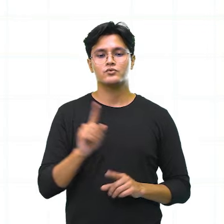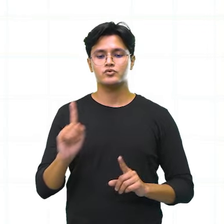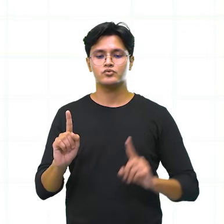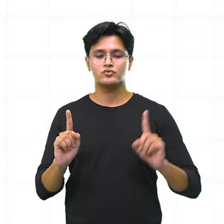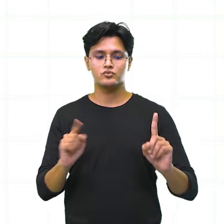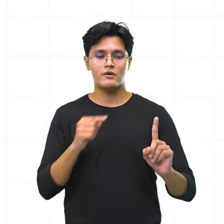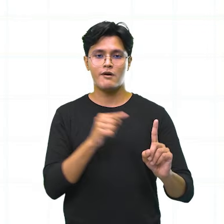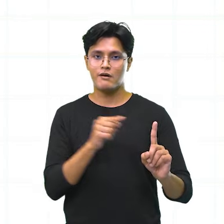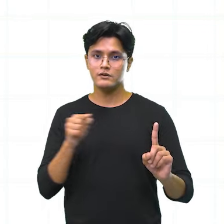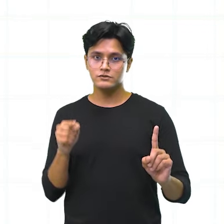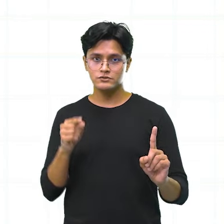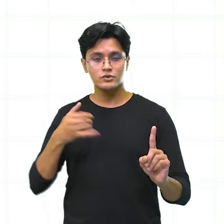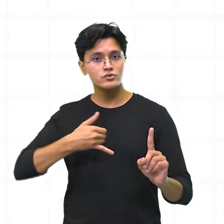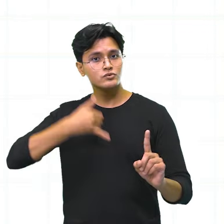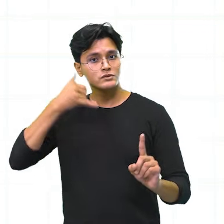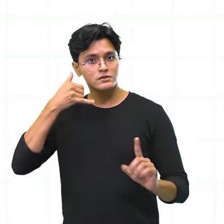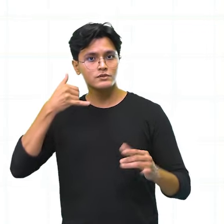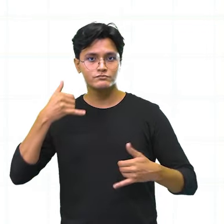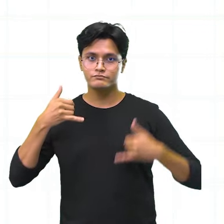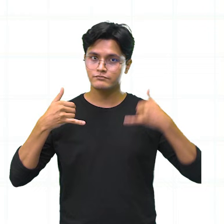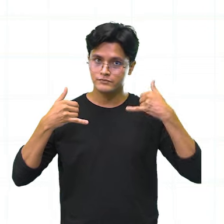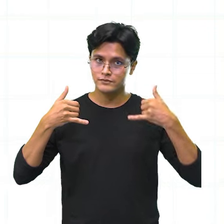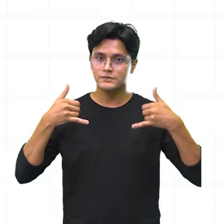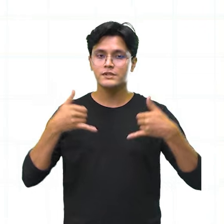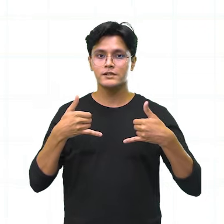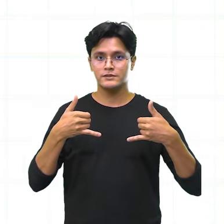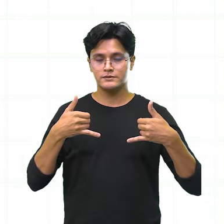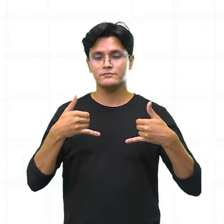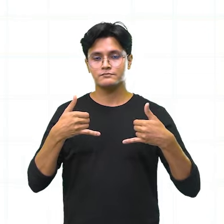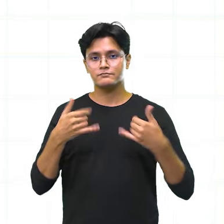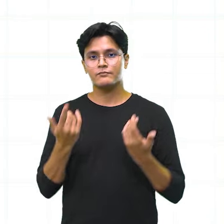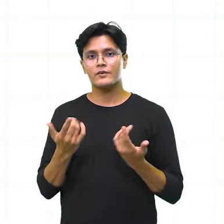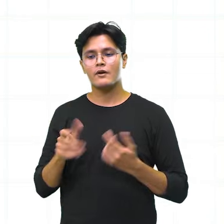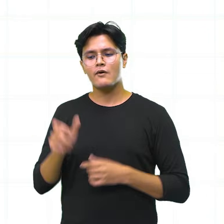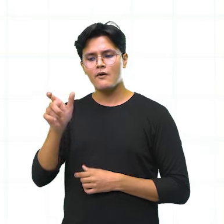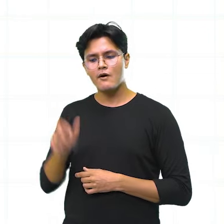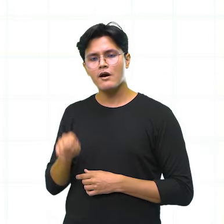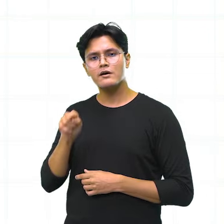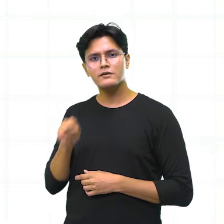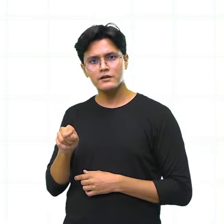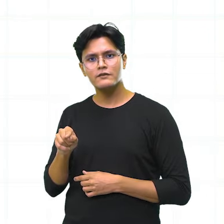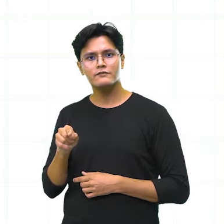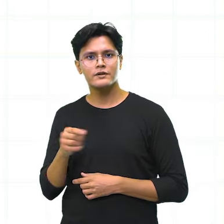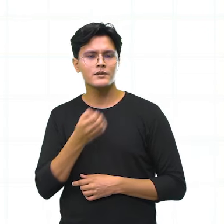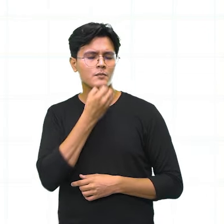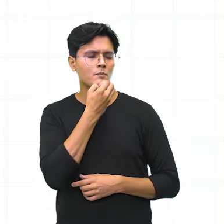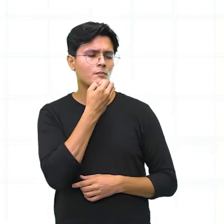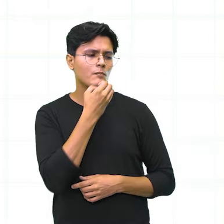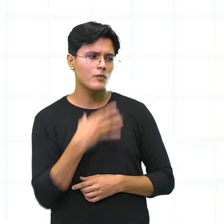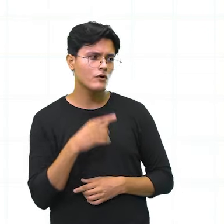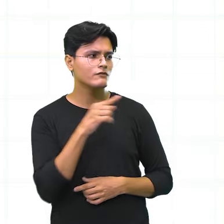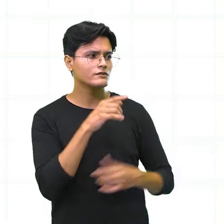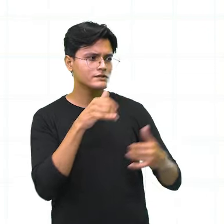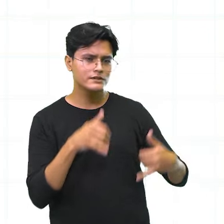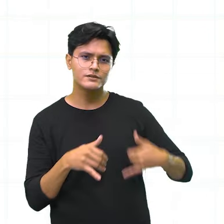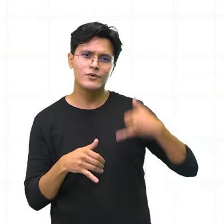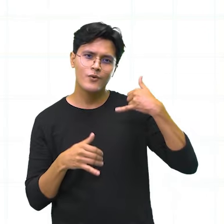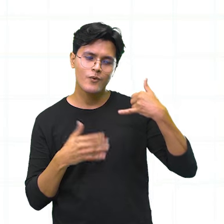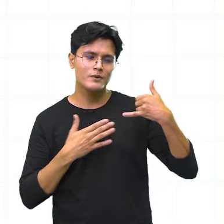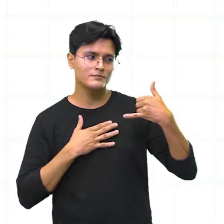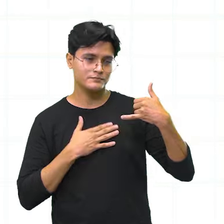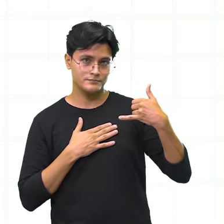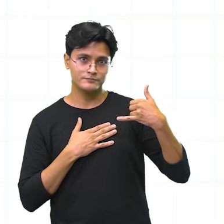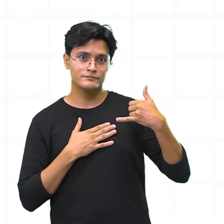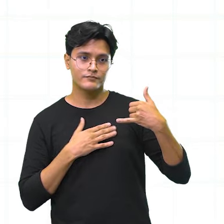ao telefone, né? E aí o personagem diz: "Que bom que você ligou." E aí